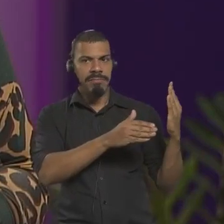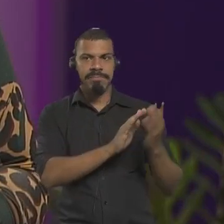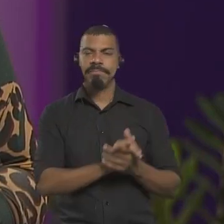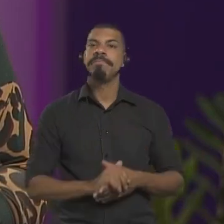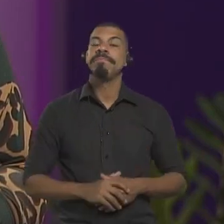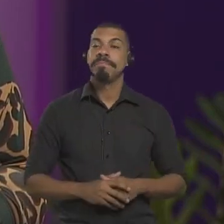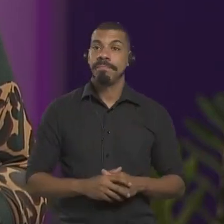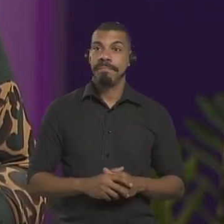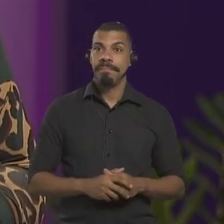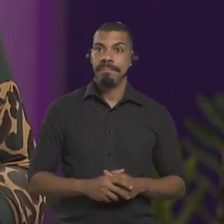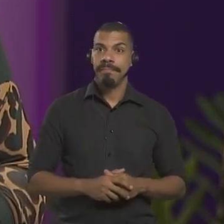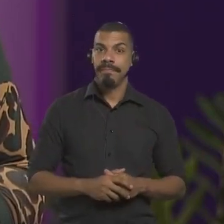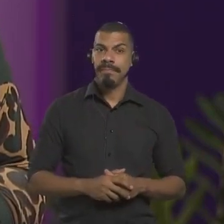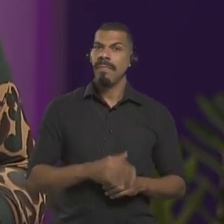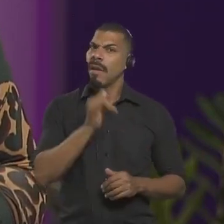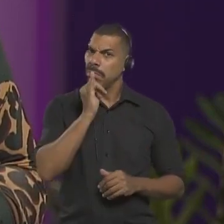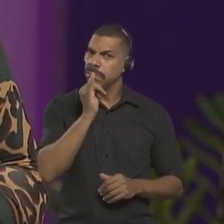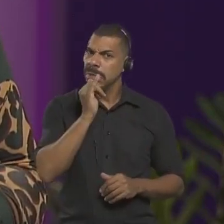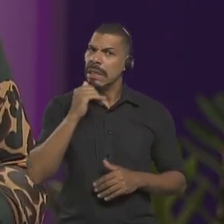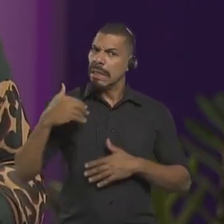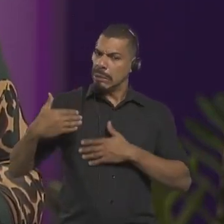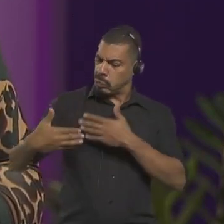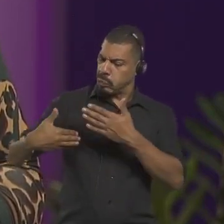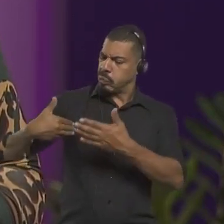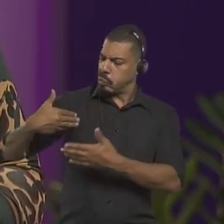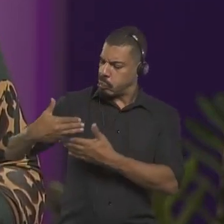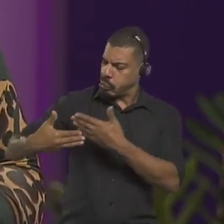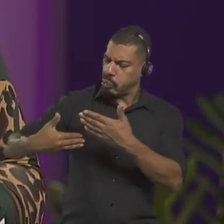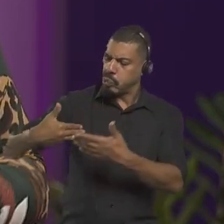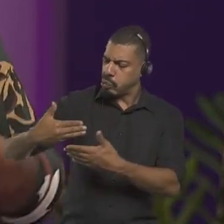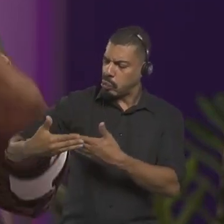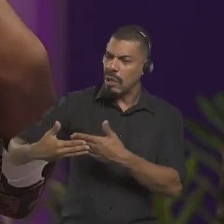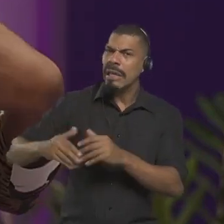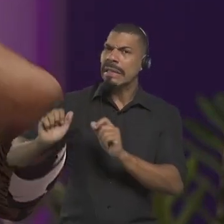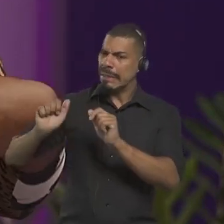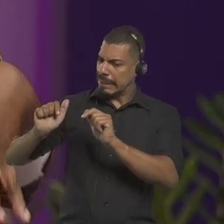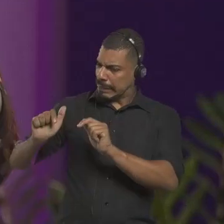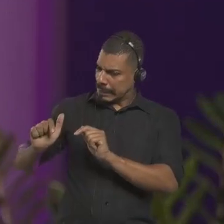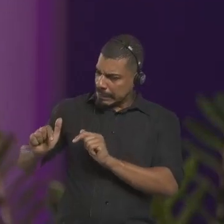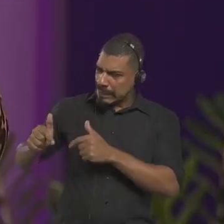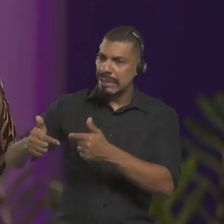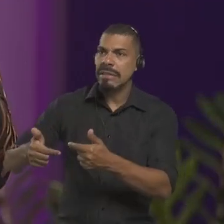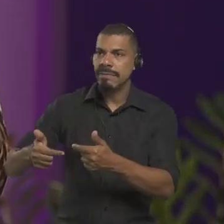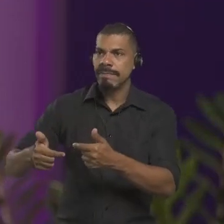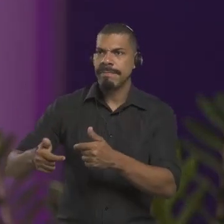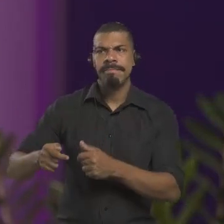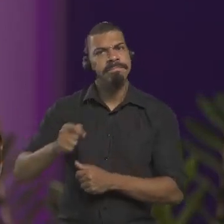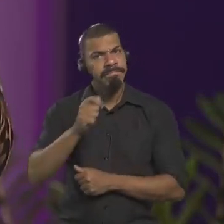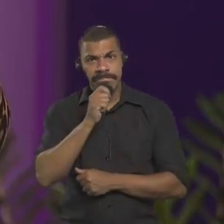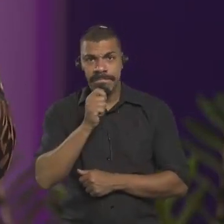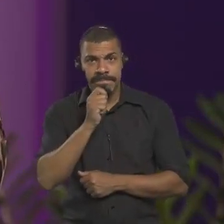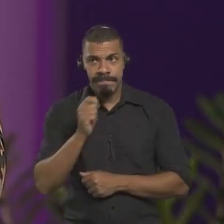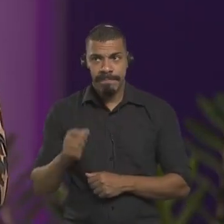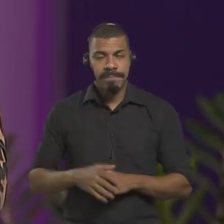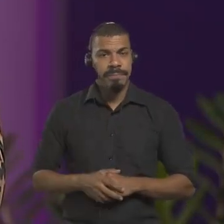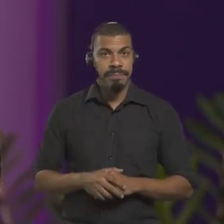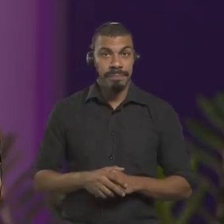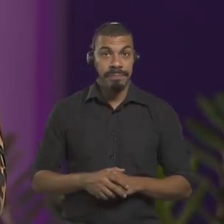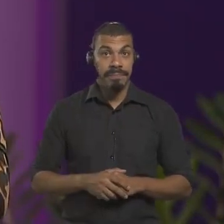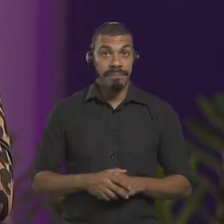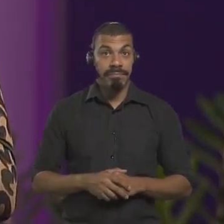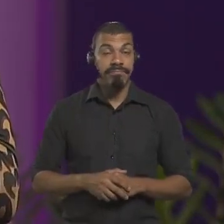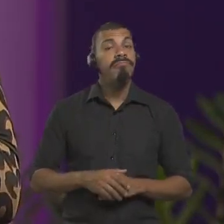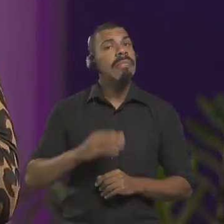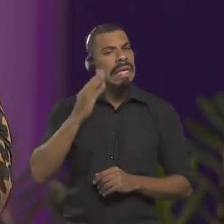graça. Para mim, ela veio muito guerreada, muito guerreada. Essa beleza que eu tenho hoje, ela não chegou de graça, não. Ela não chegou.